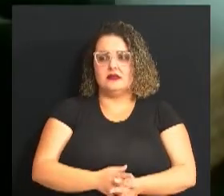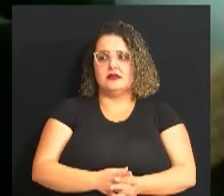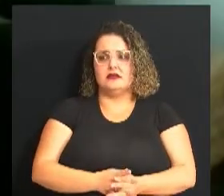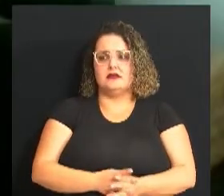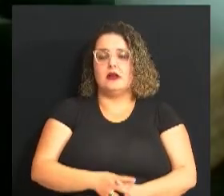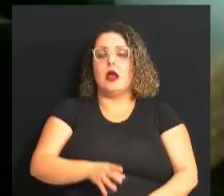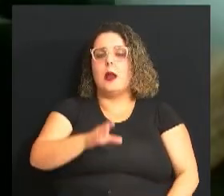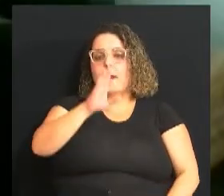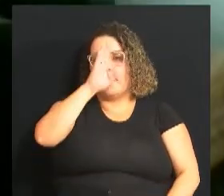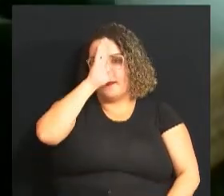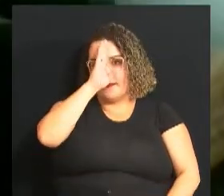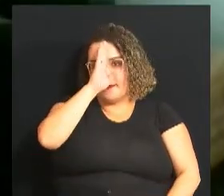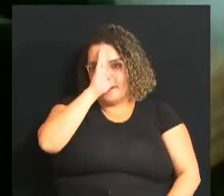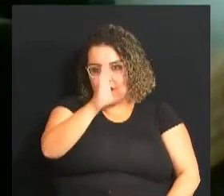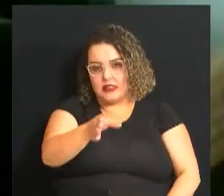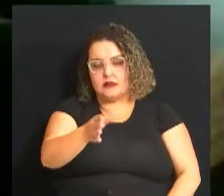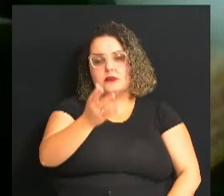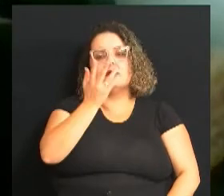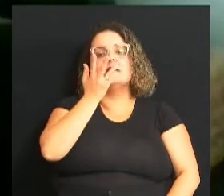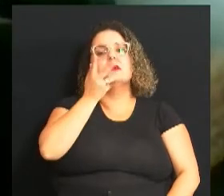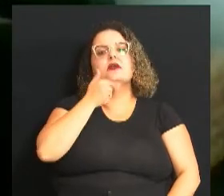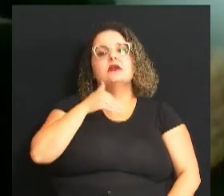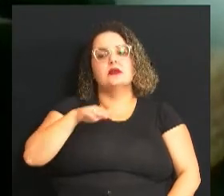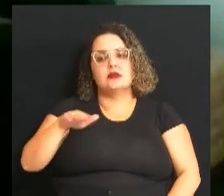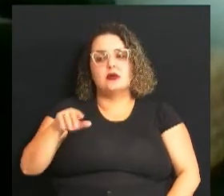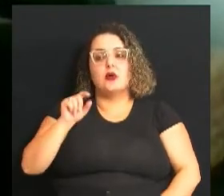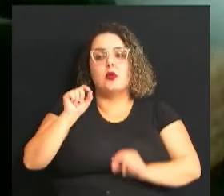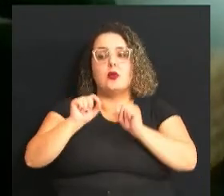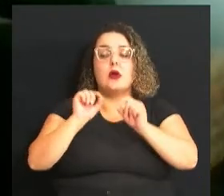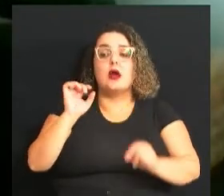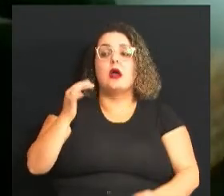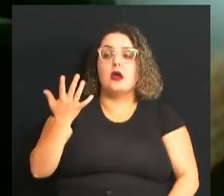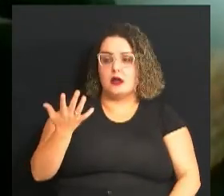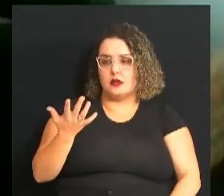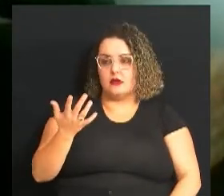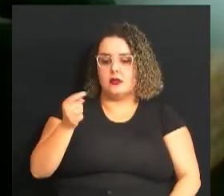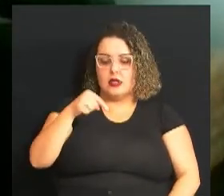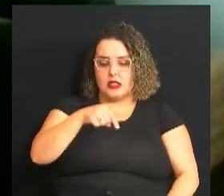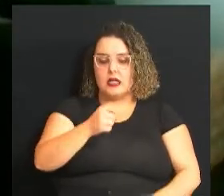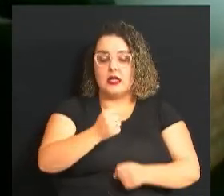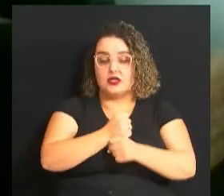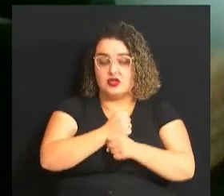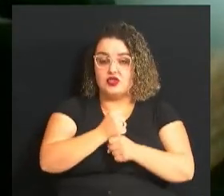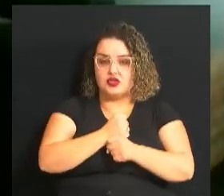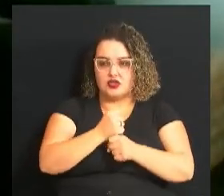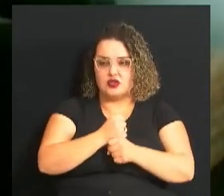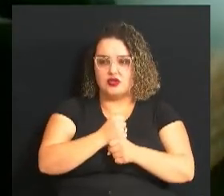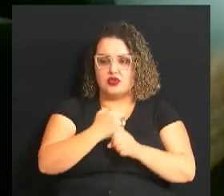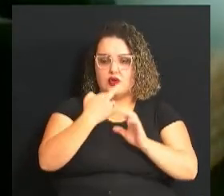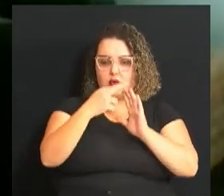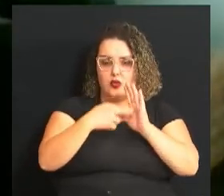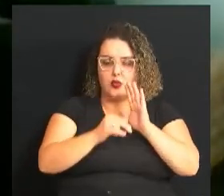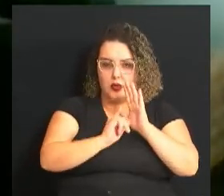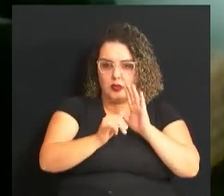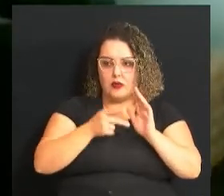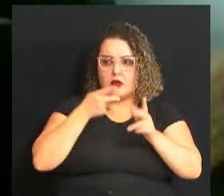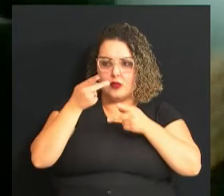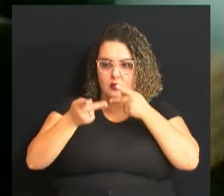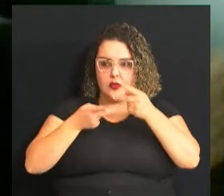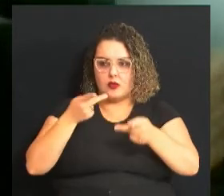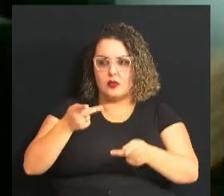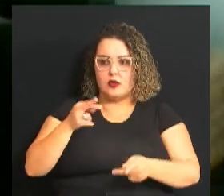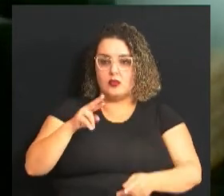Principalmente crianças. O que aconteceu é que, a partir deste ano, os relatos iniciais foram do Reino